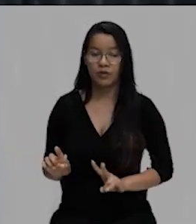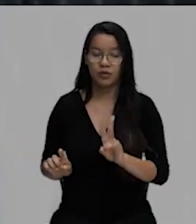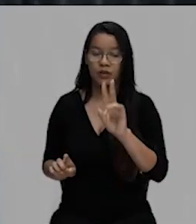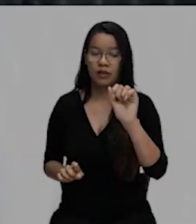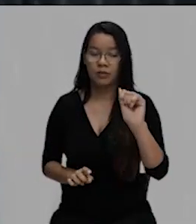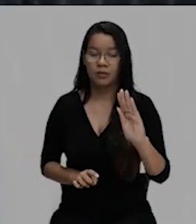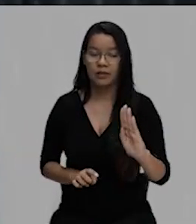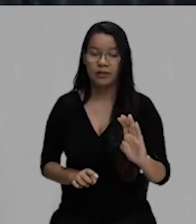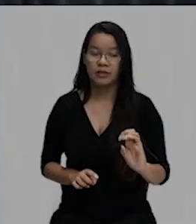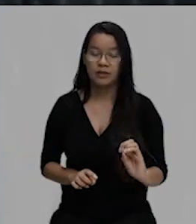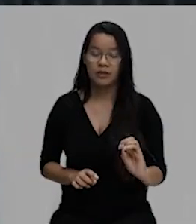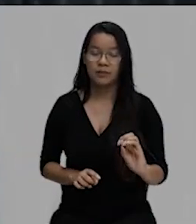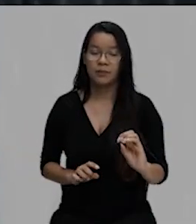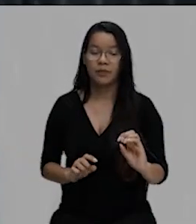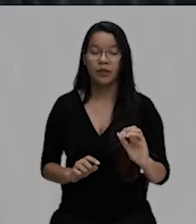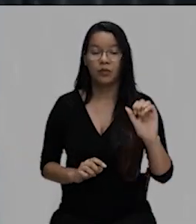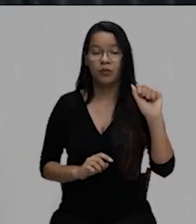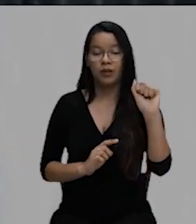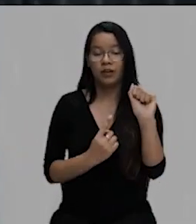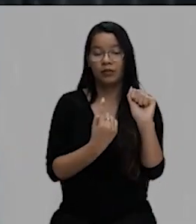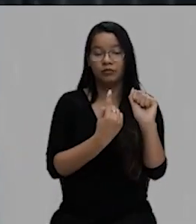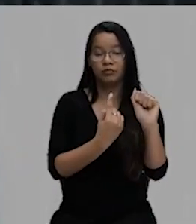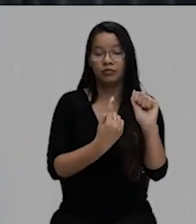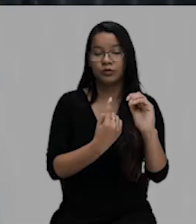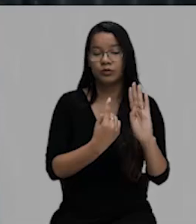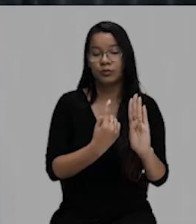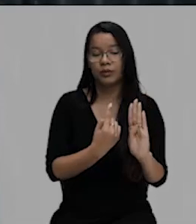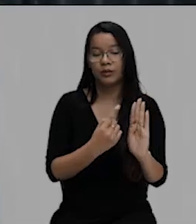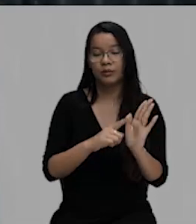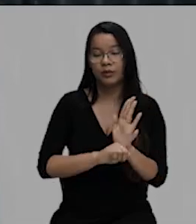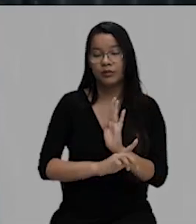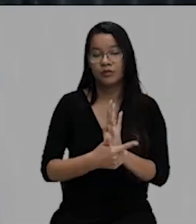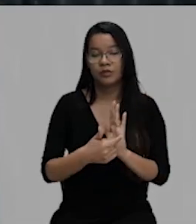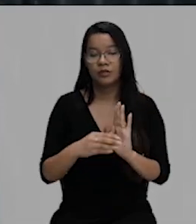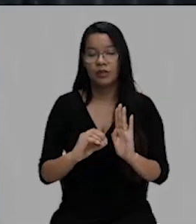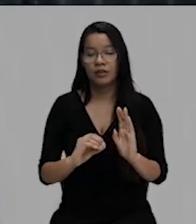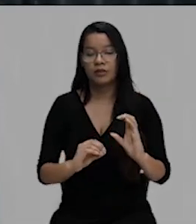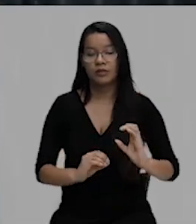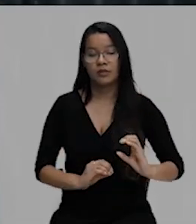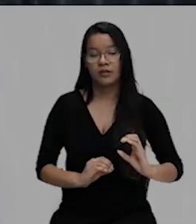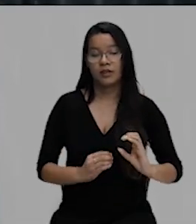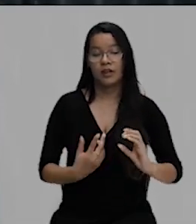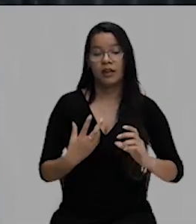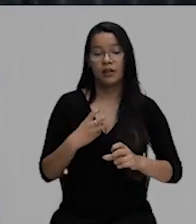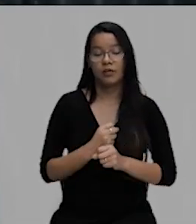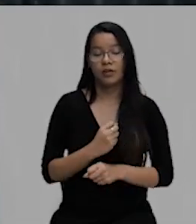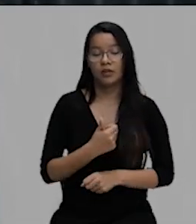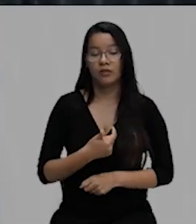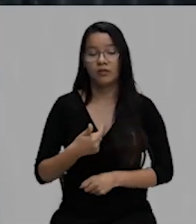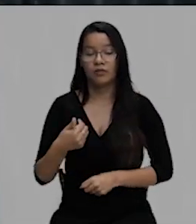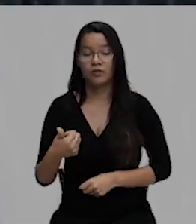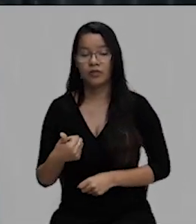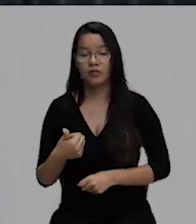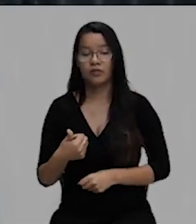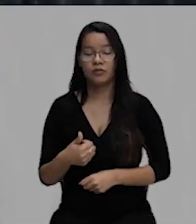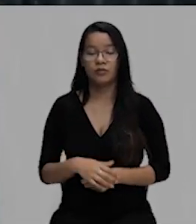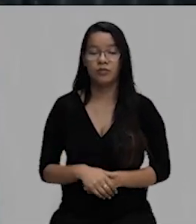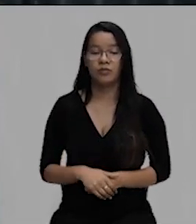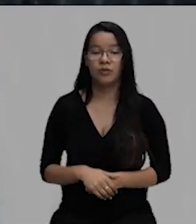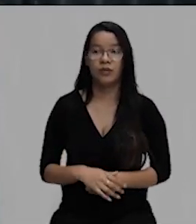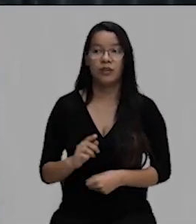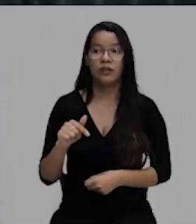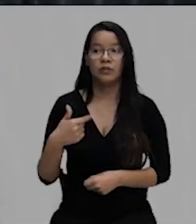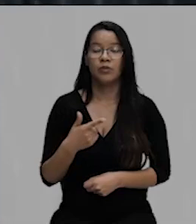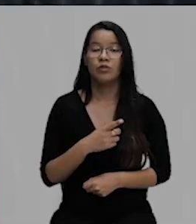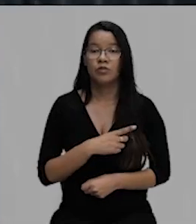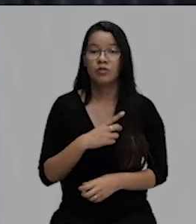caso, o A é 1, o B é menos 10 e o C dá 20, tá? E depois? Depois eu vou calcular o discriminante, o